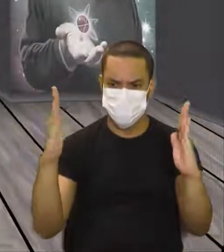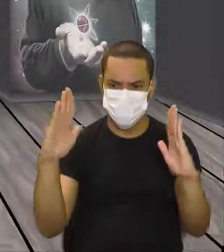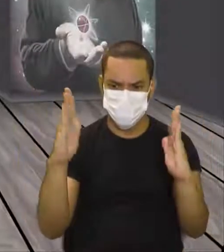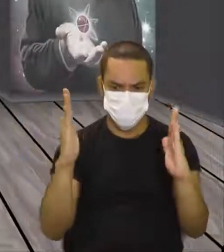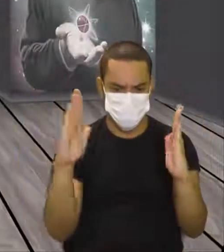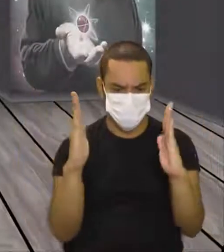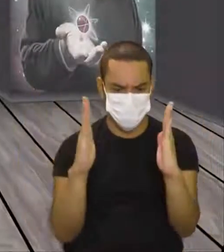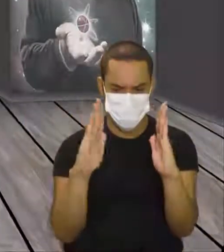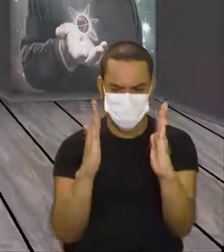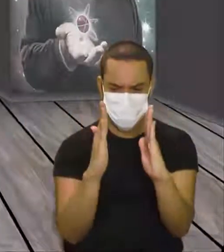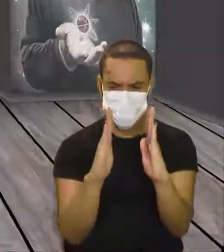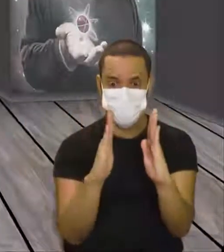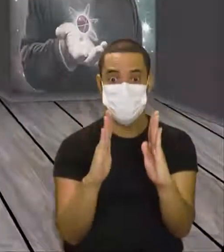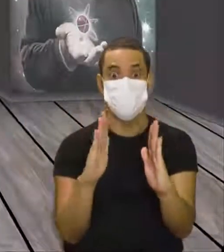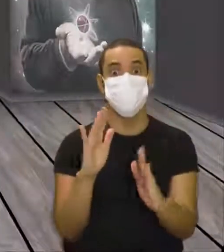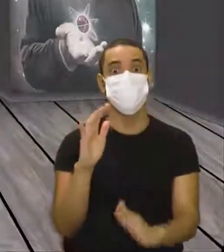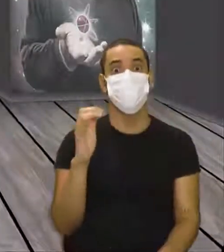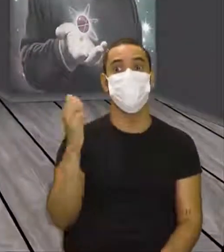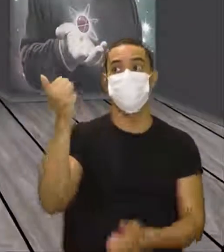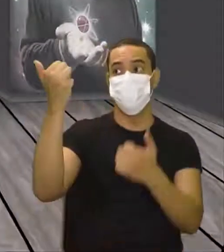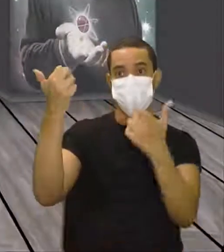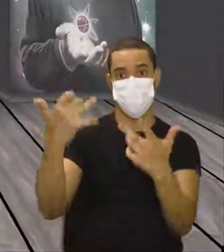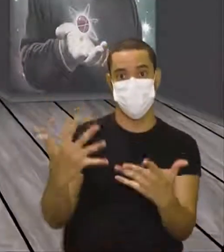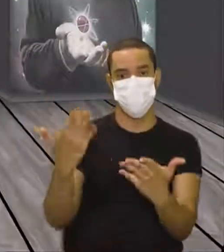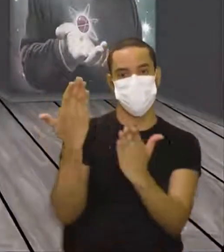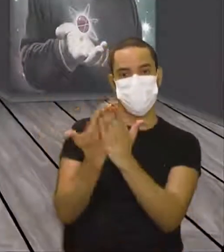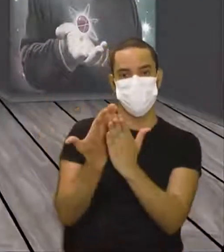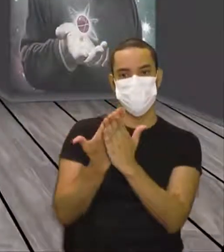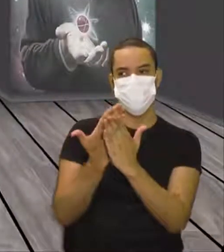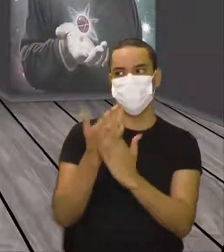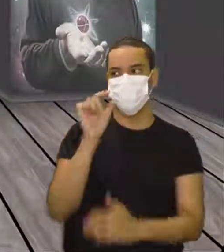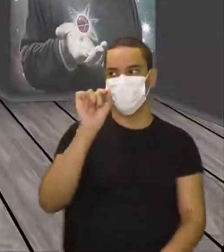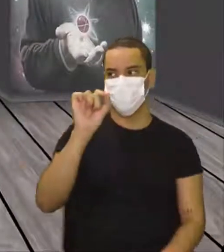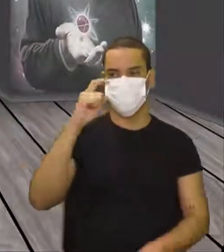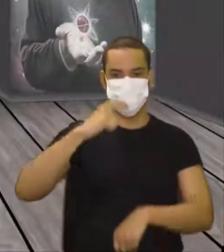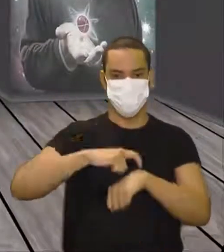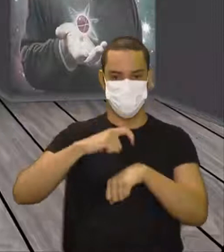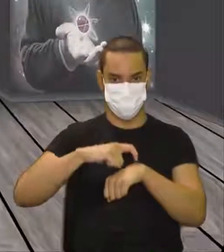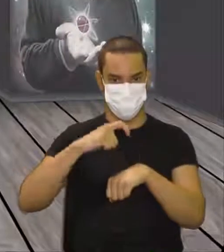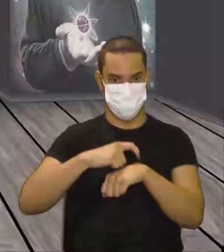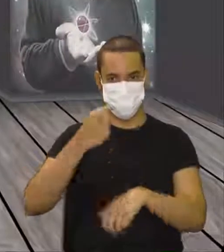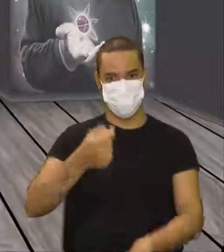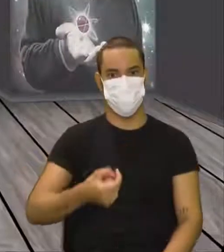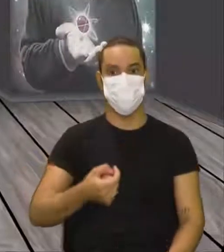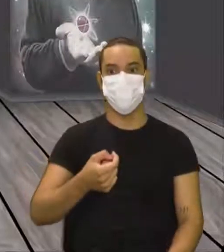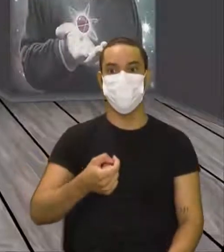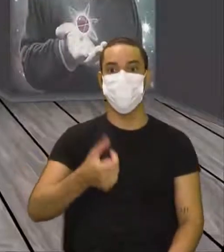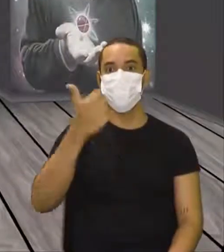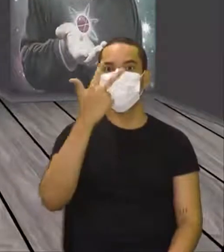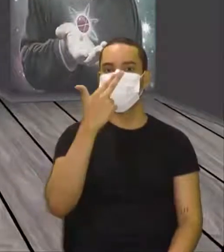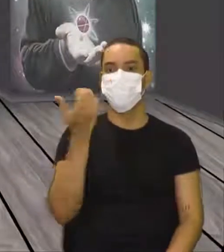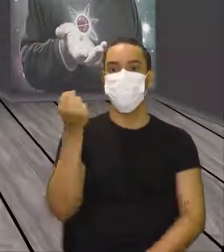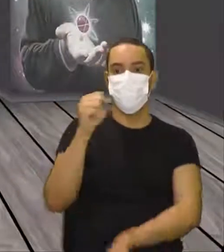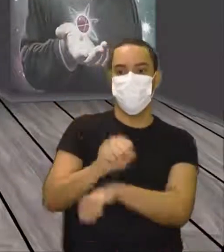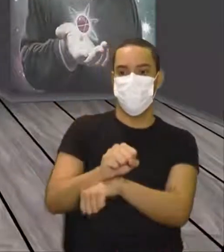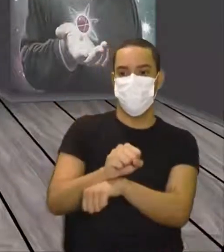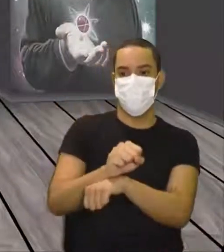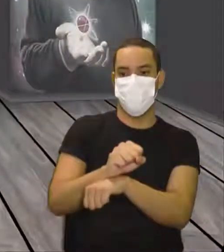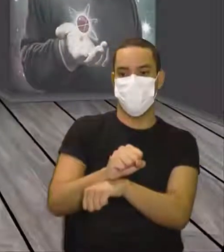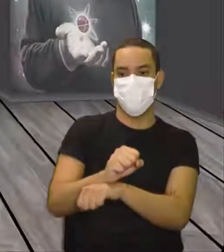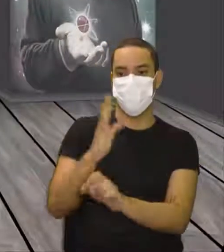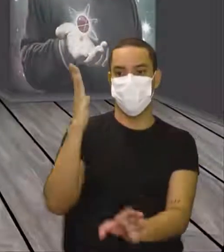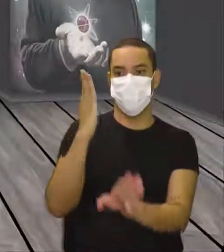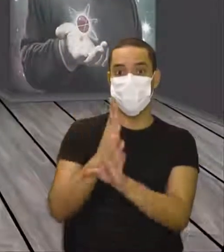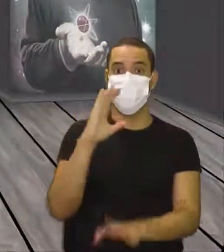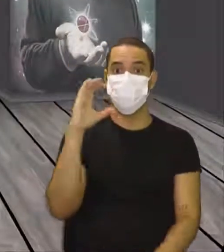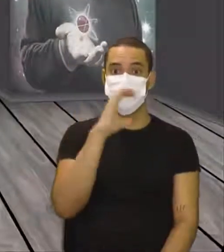E dizem, né, por estudos, que praticamente o tempo fica como se fosse quase parado quando você viaja à velocidade da luz, né? E